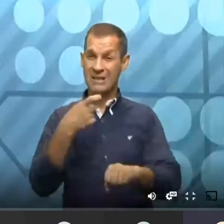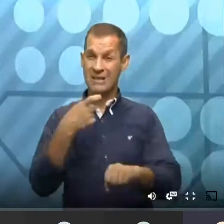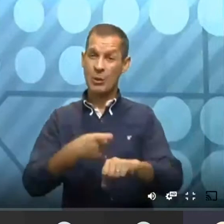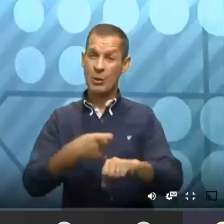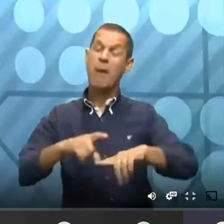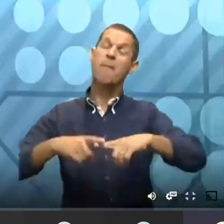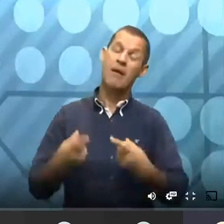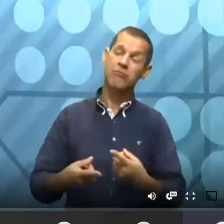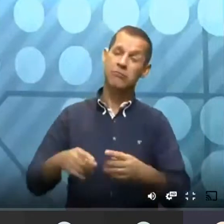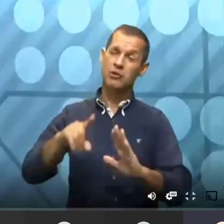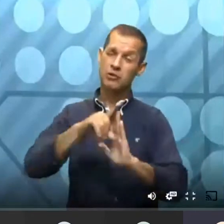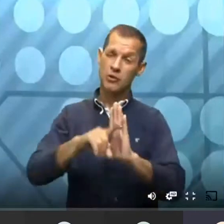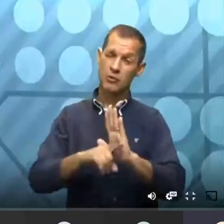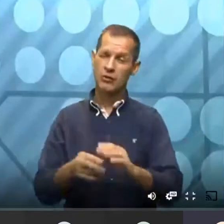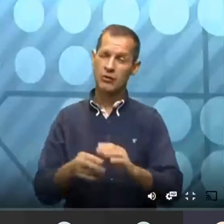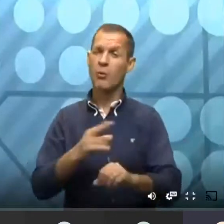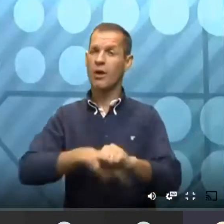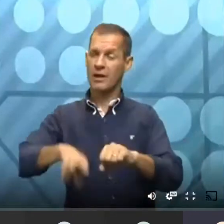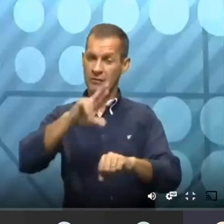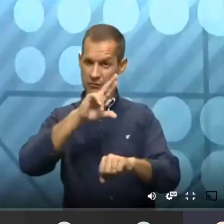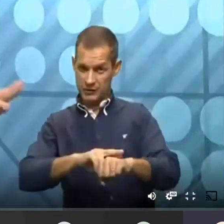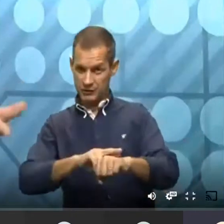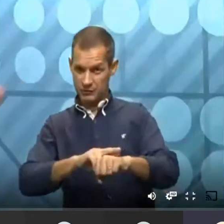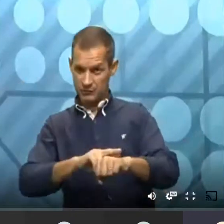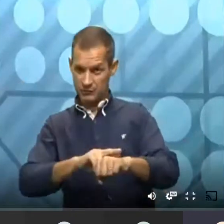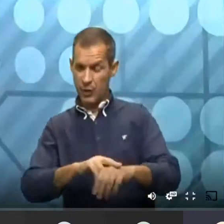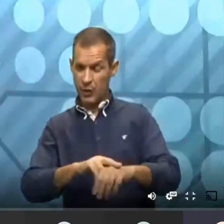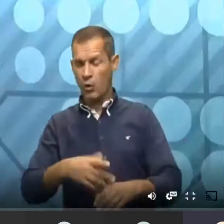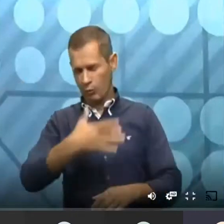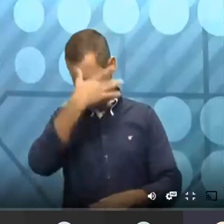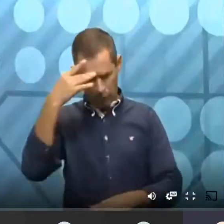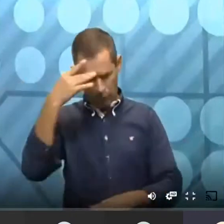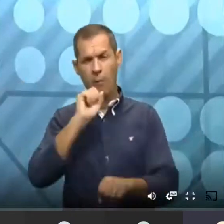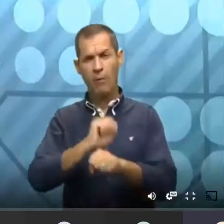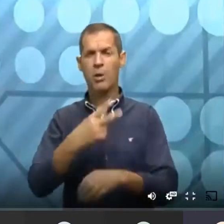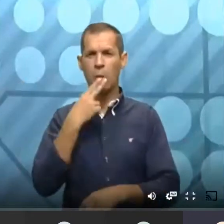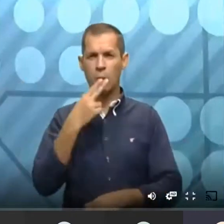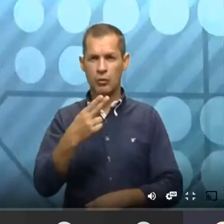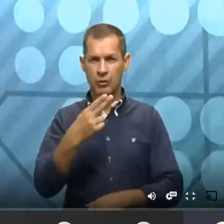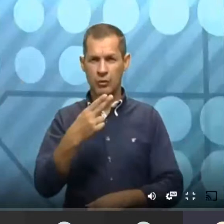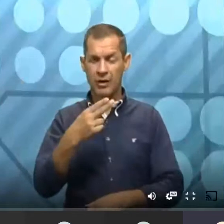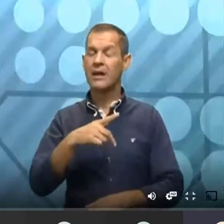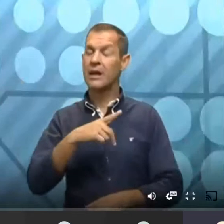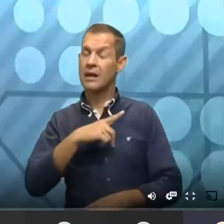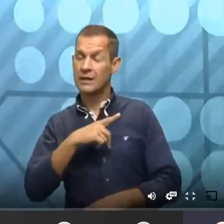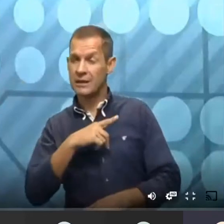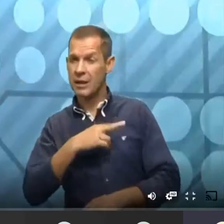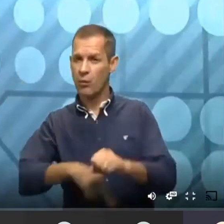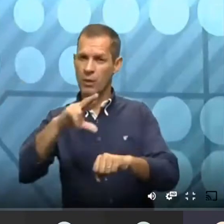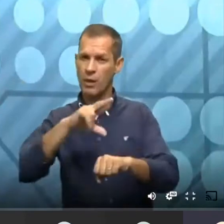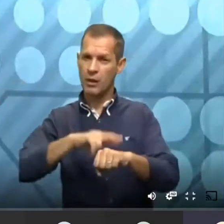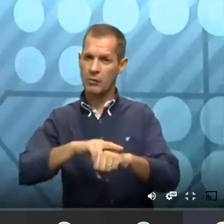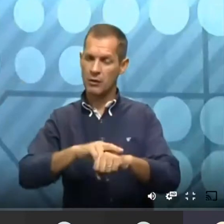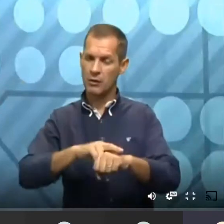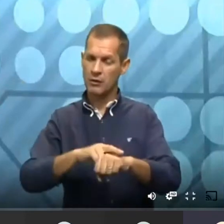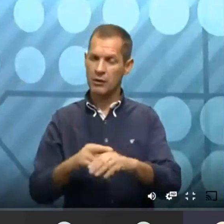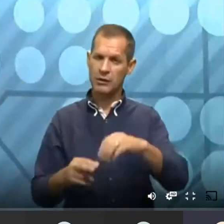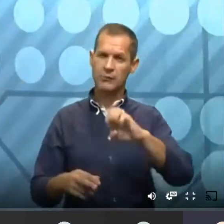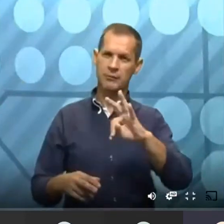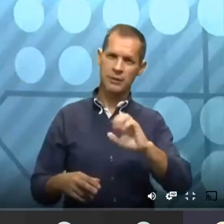né? Mas é um processo reversível, ou seja, quando o indivíduo para de fumar, ele vai ter reversão